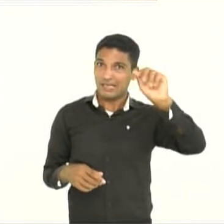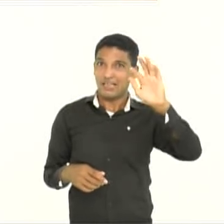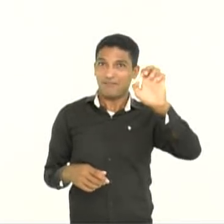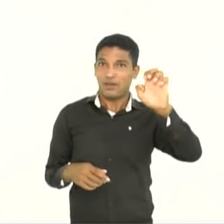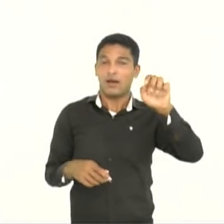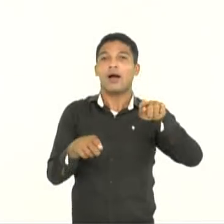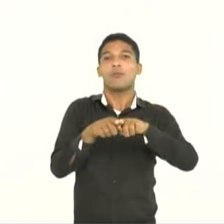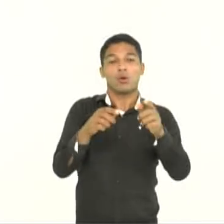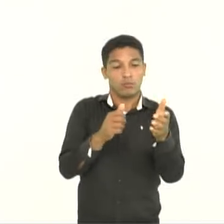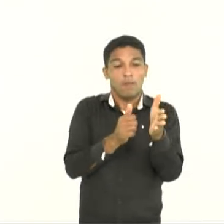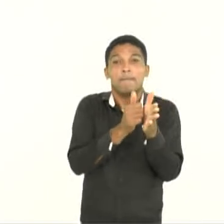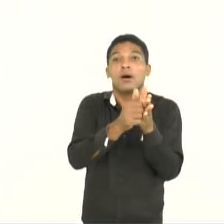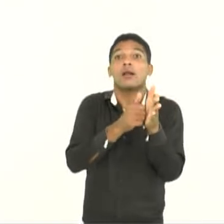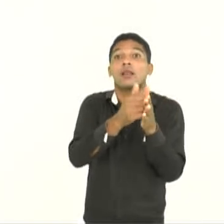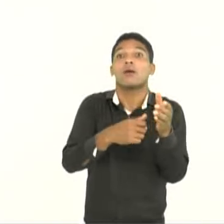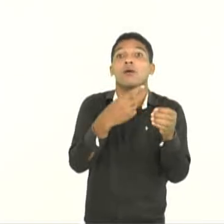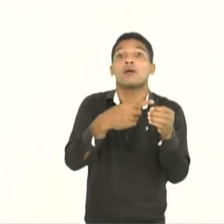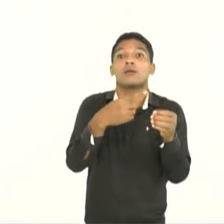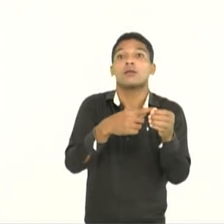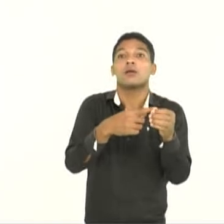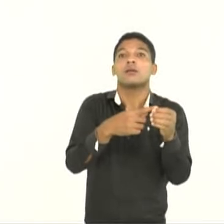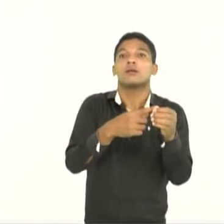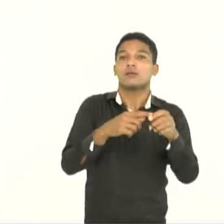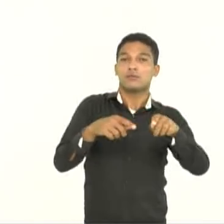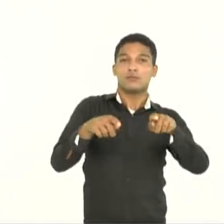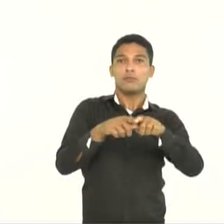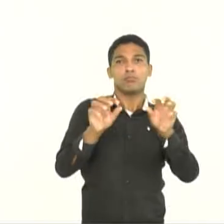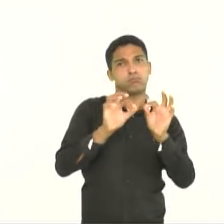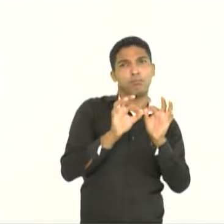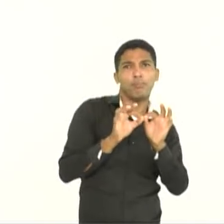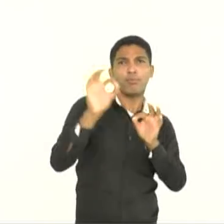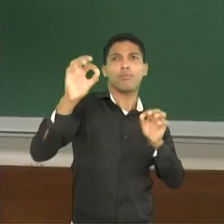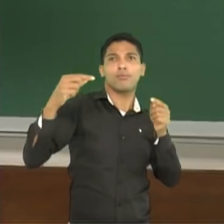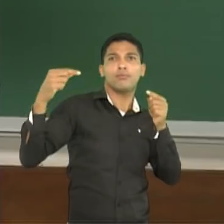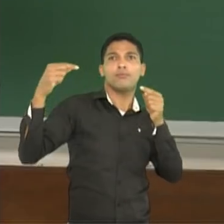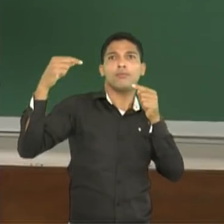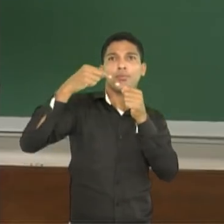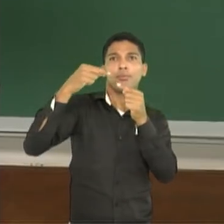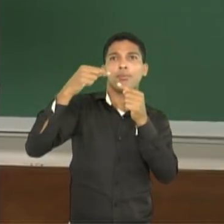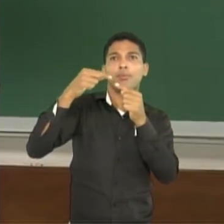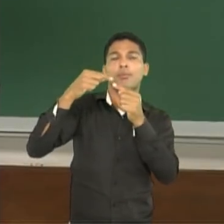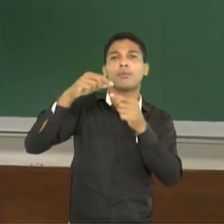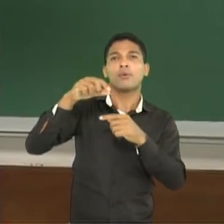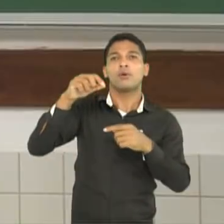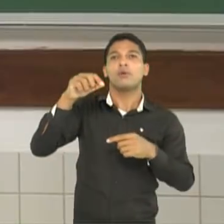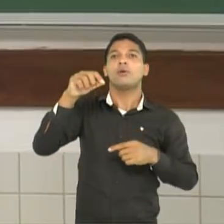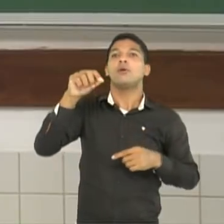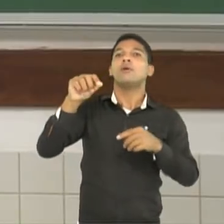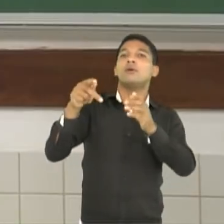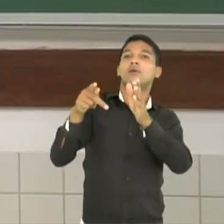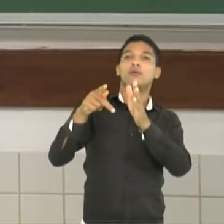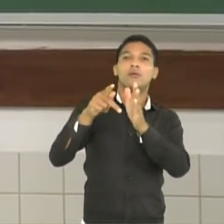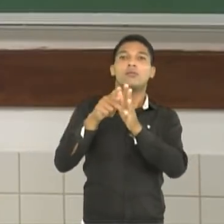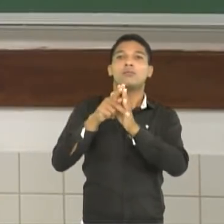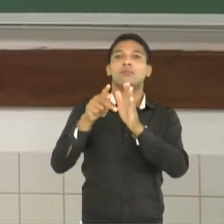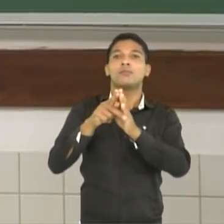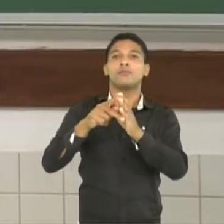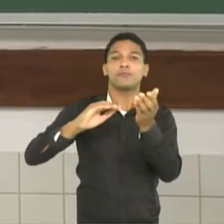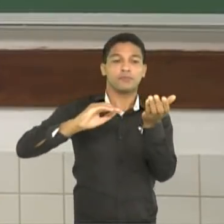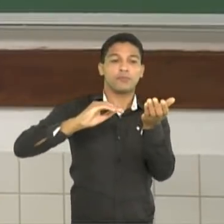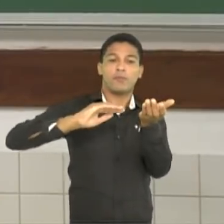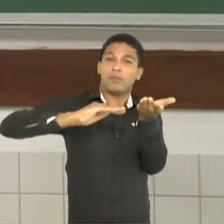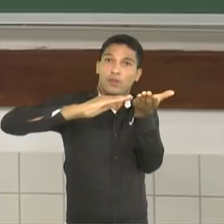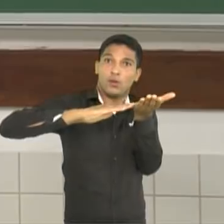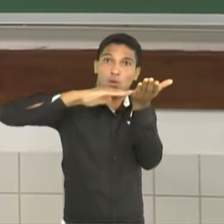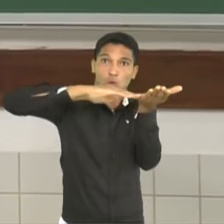importante, certo? Os mais movimentados aeroportos do Brasil, depois da região Sudeste e de Brasília, os